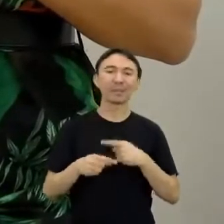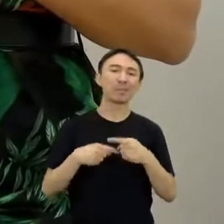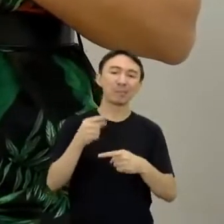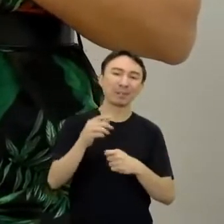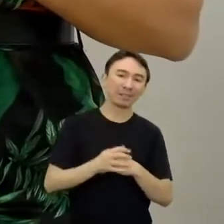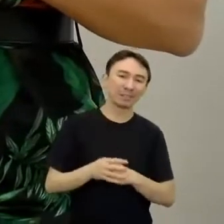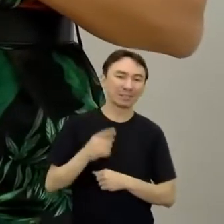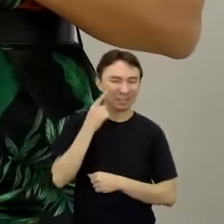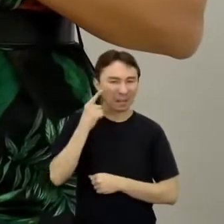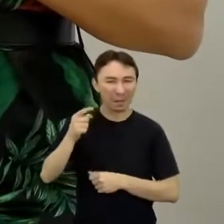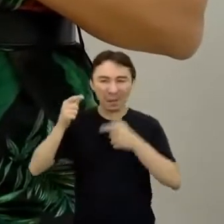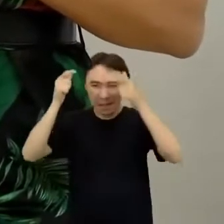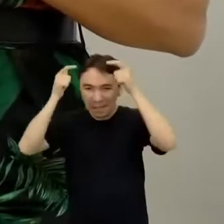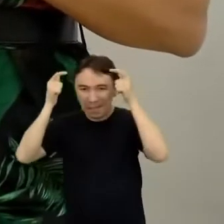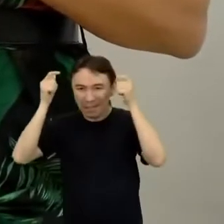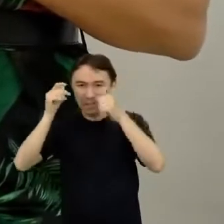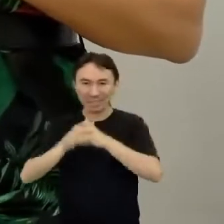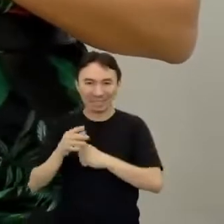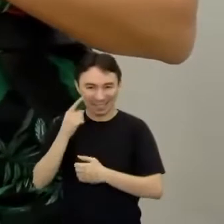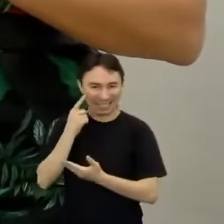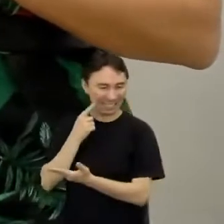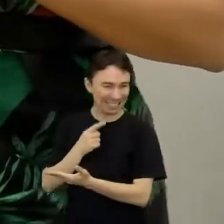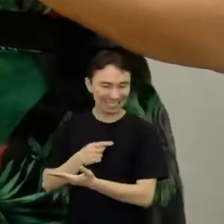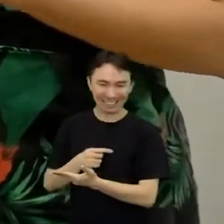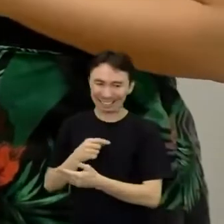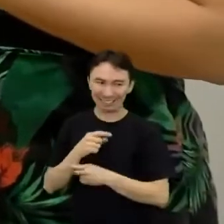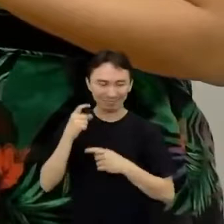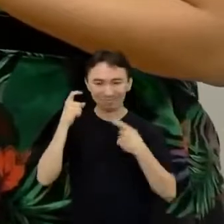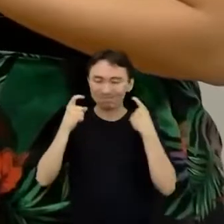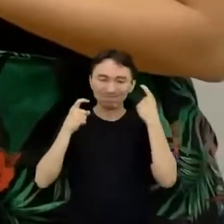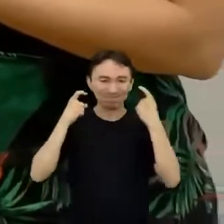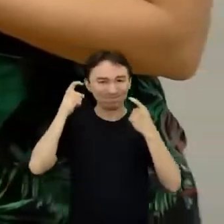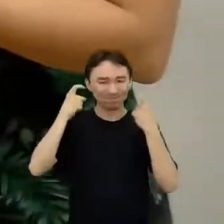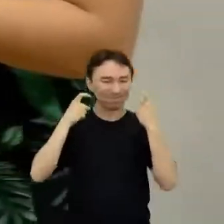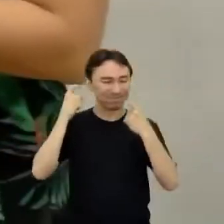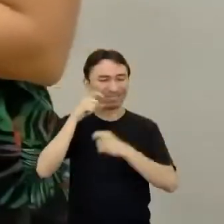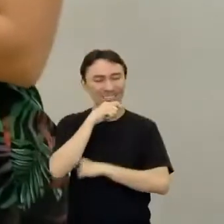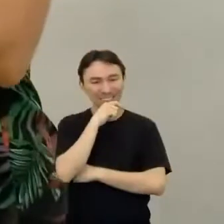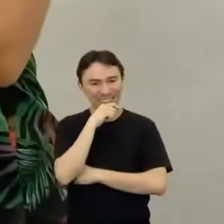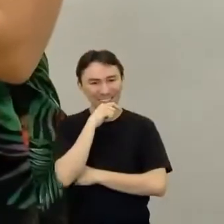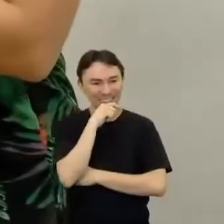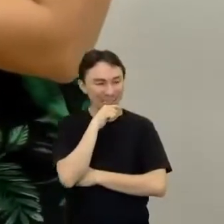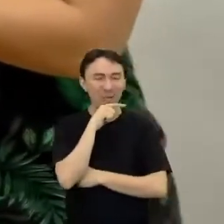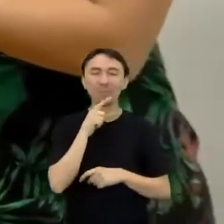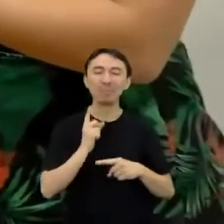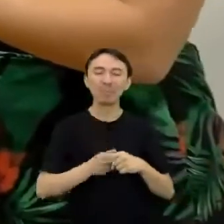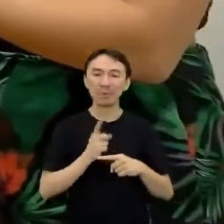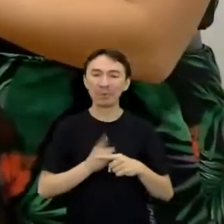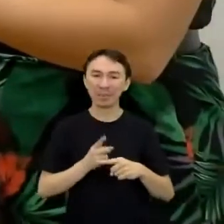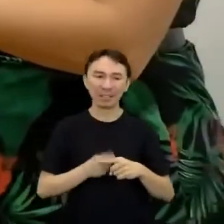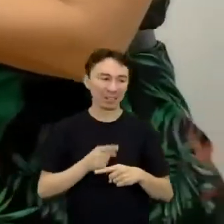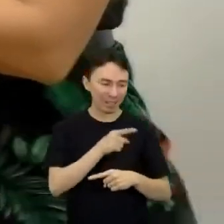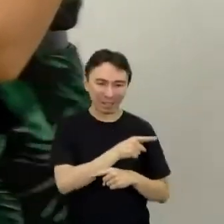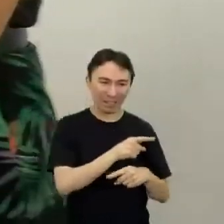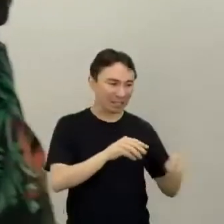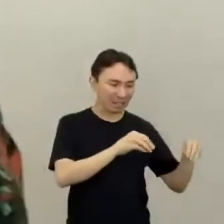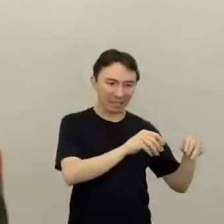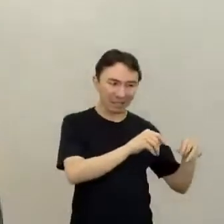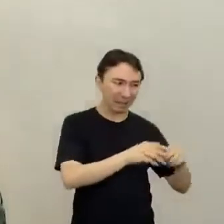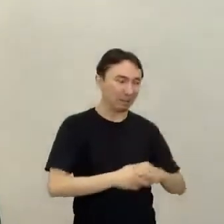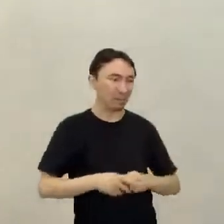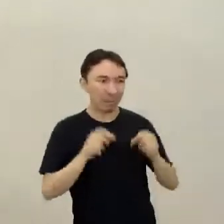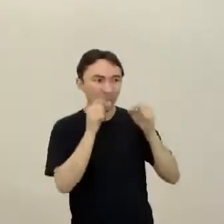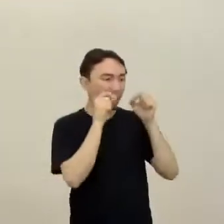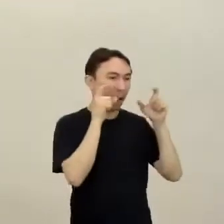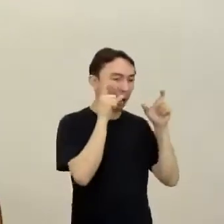muito preocupado, porque olha só, essas terras, elas começaram a ser muito cobiçadas, sabe? Tinha franceses, holandeses